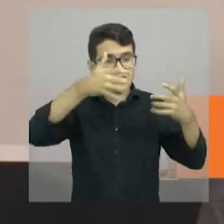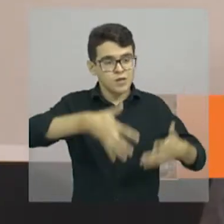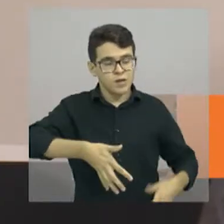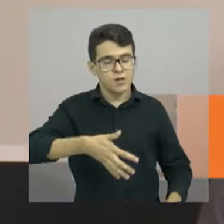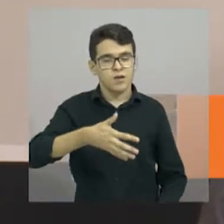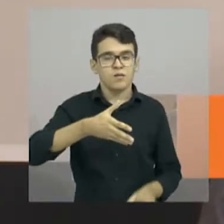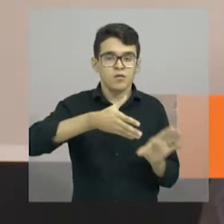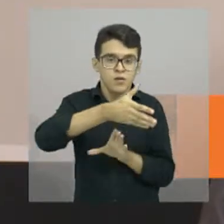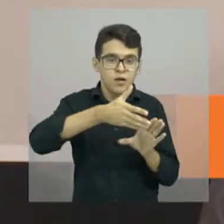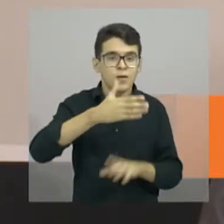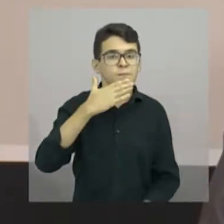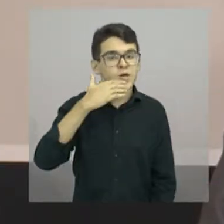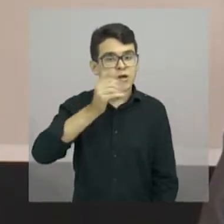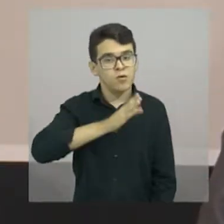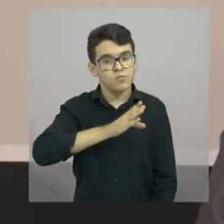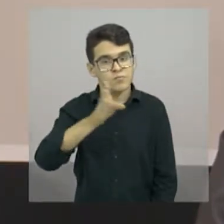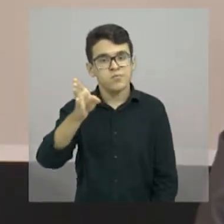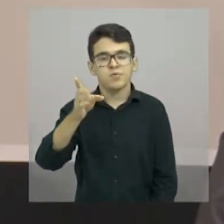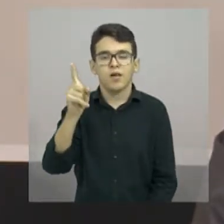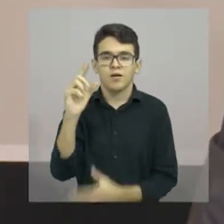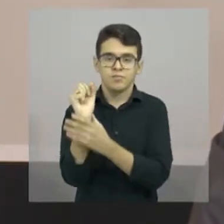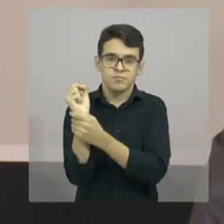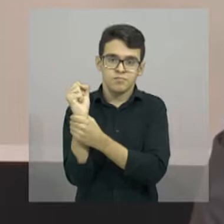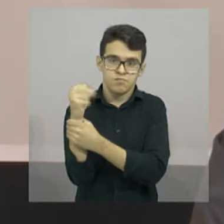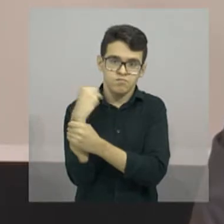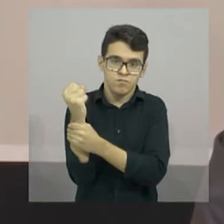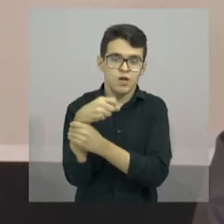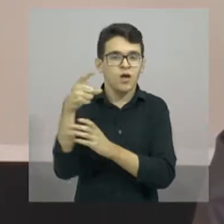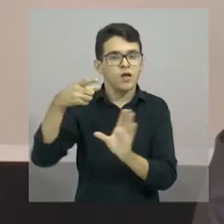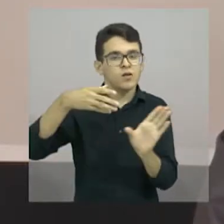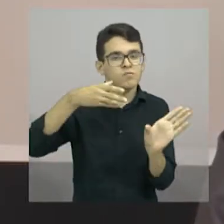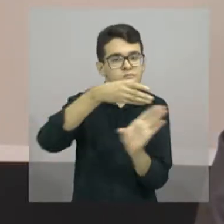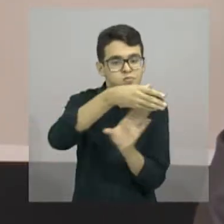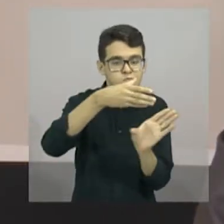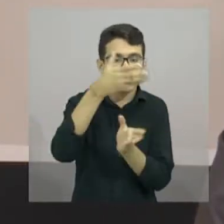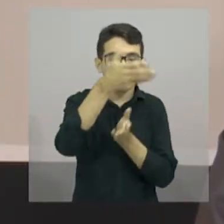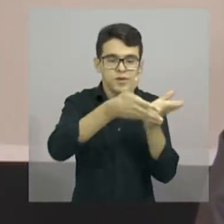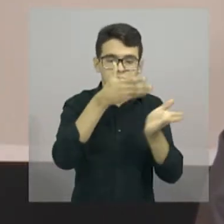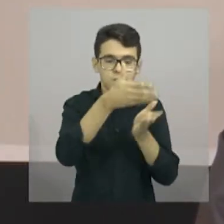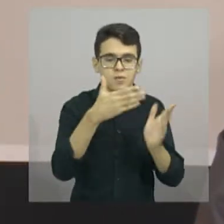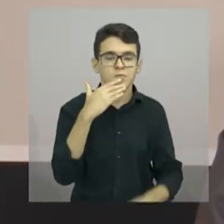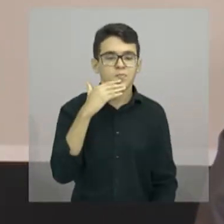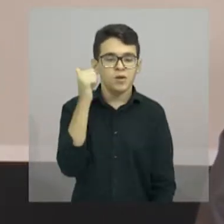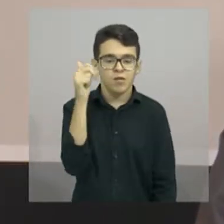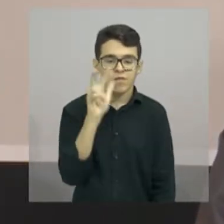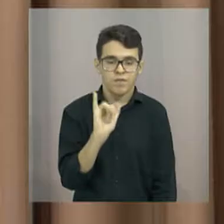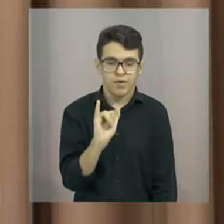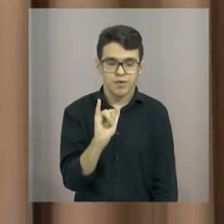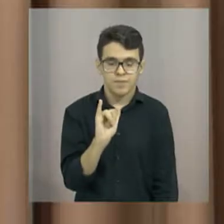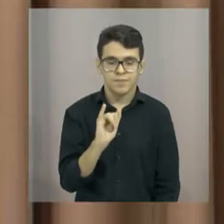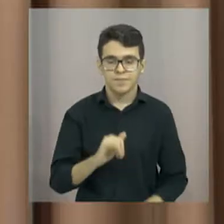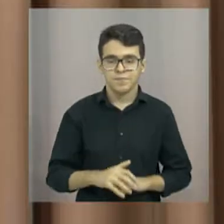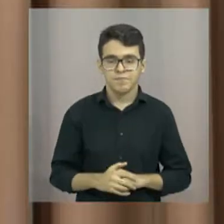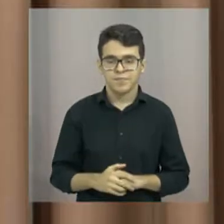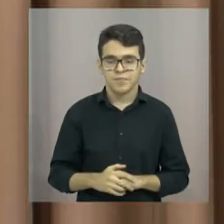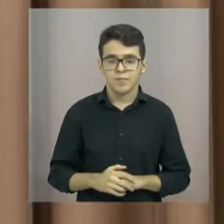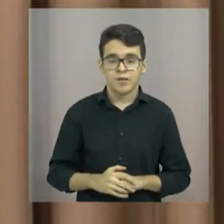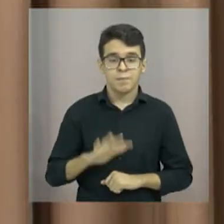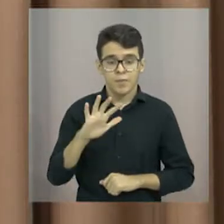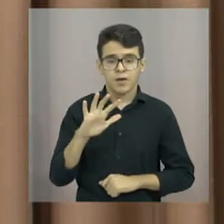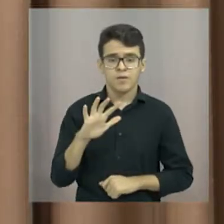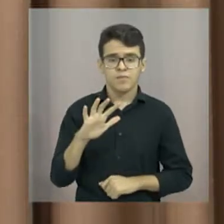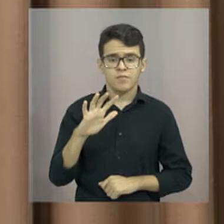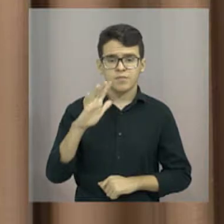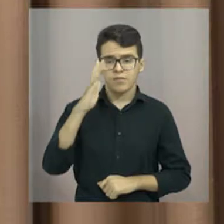dali sai encaminhado para a fisioterapia e a gente não tem notícia de dificuldade em fisioterapia na